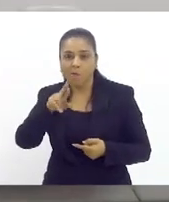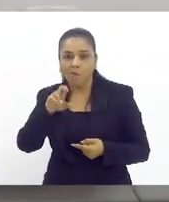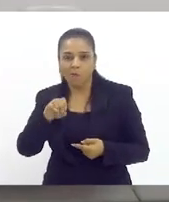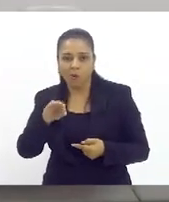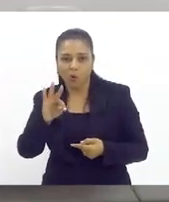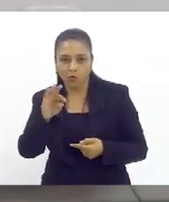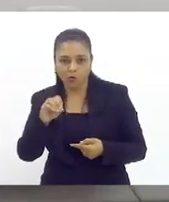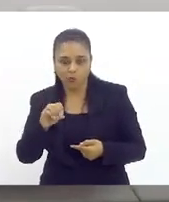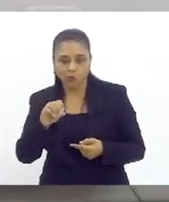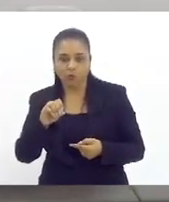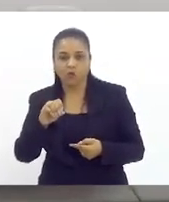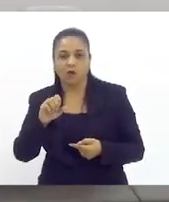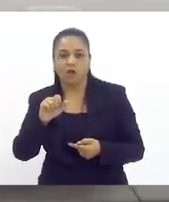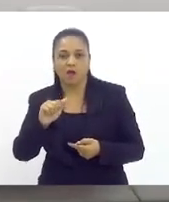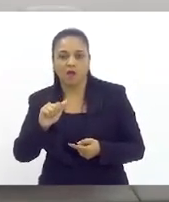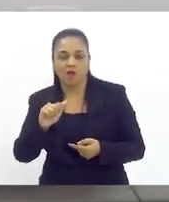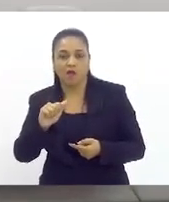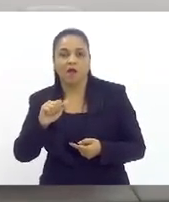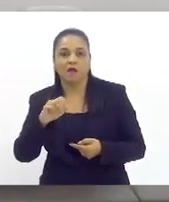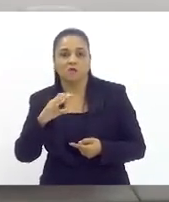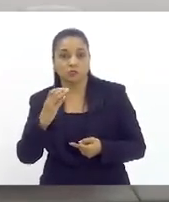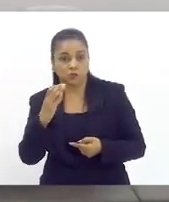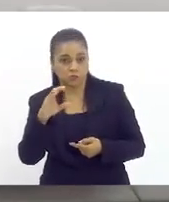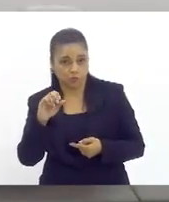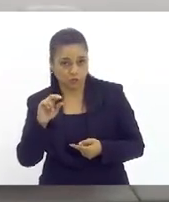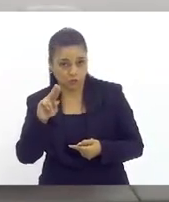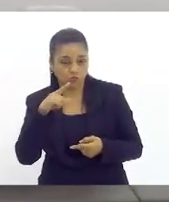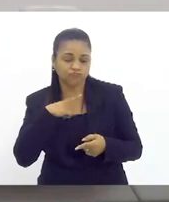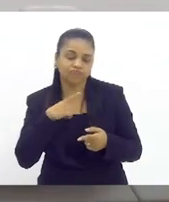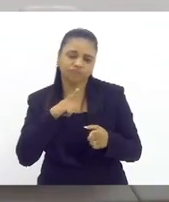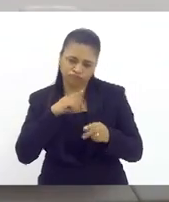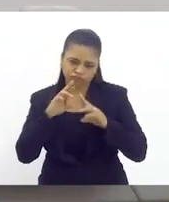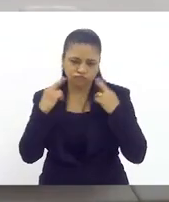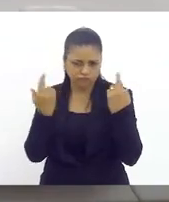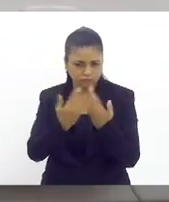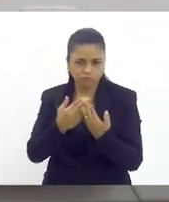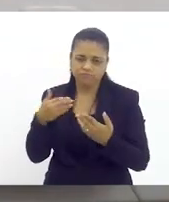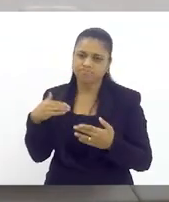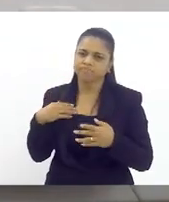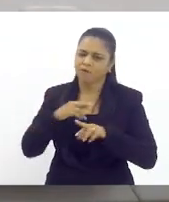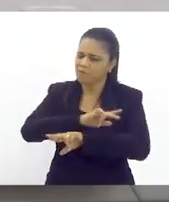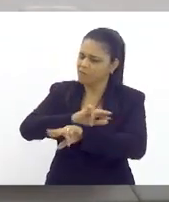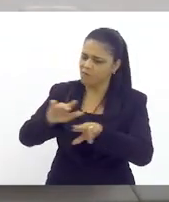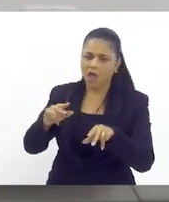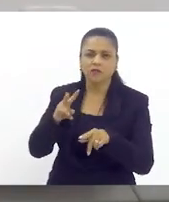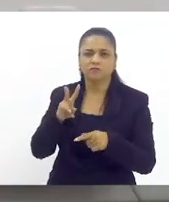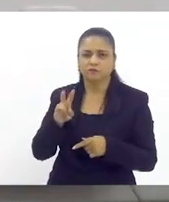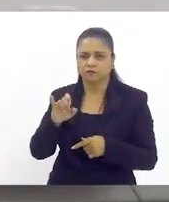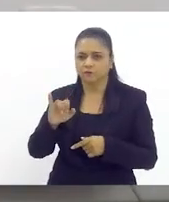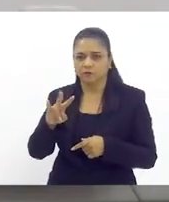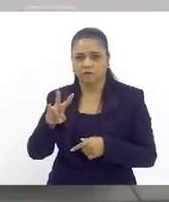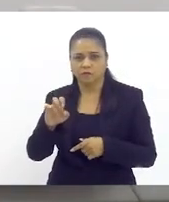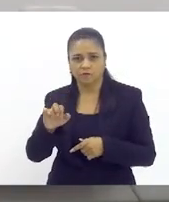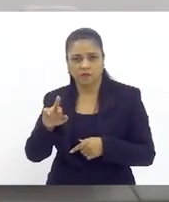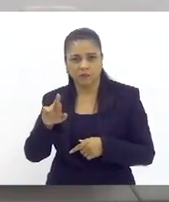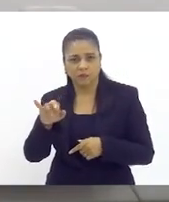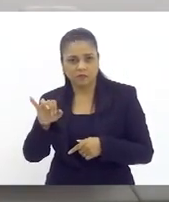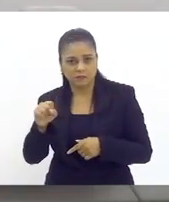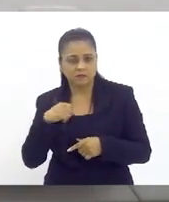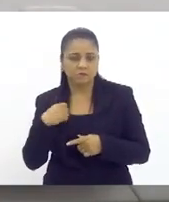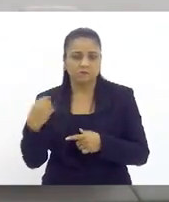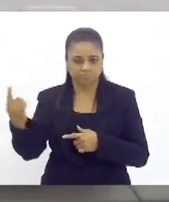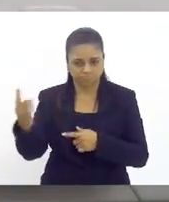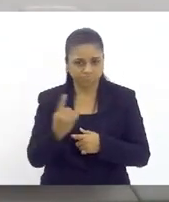e nós chamamos para essa reunião muitos viveristas então algumas dessas empresas não mas a gente